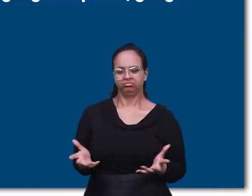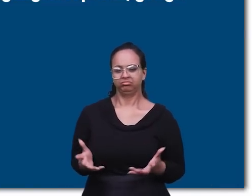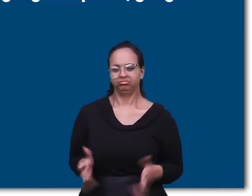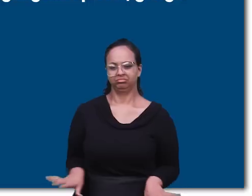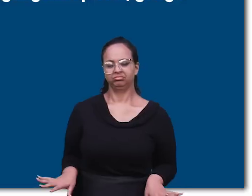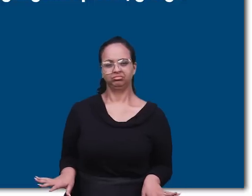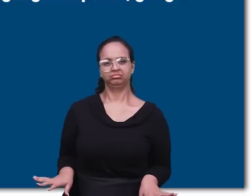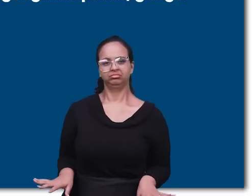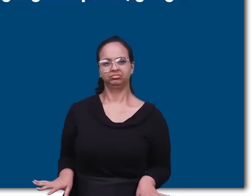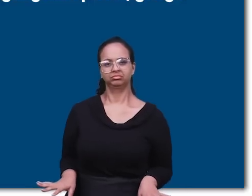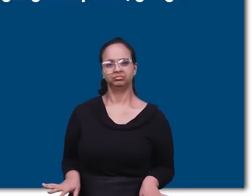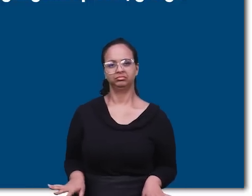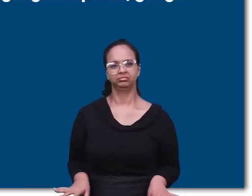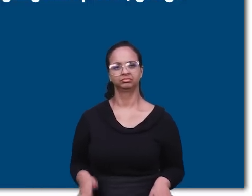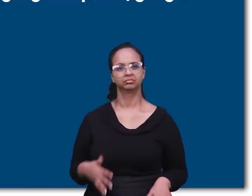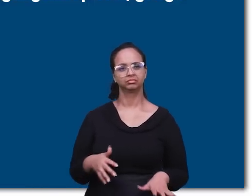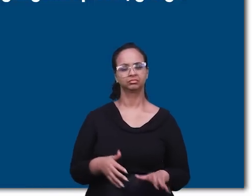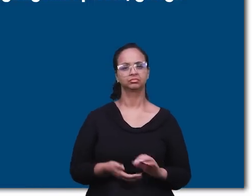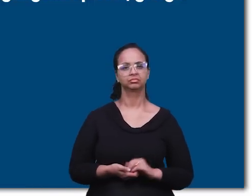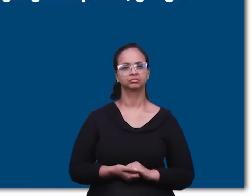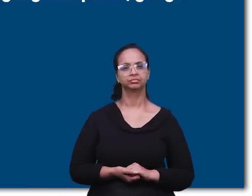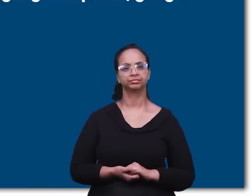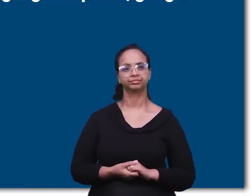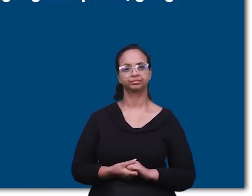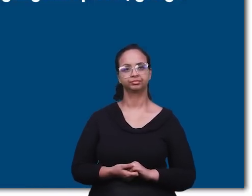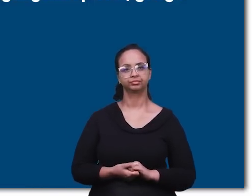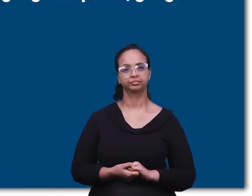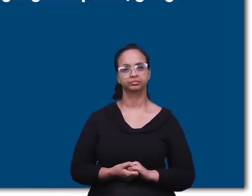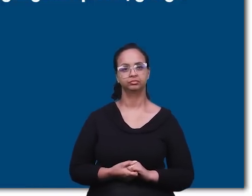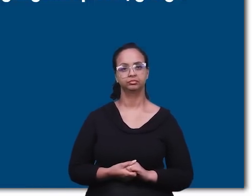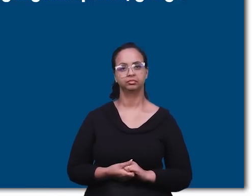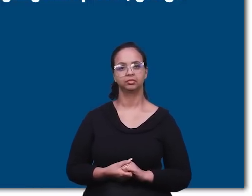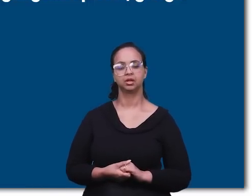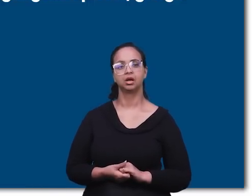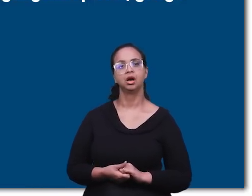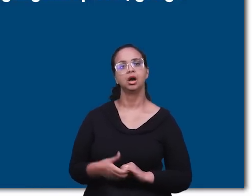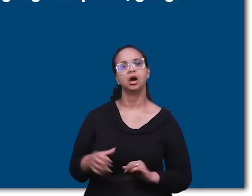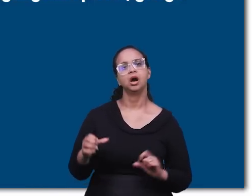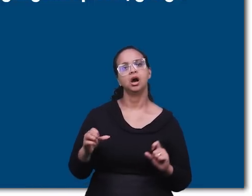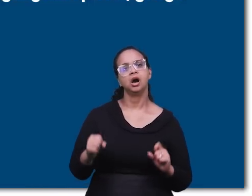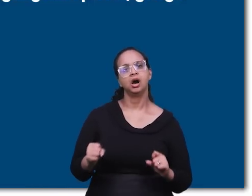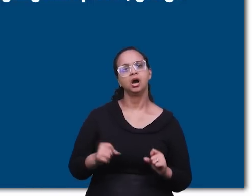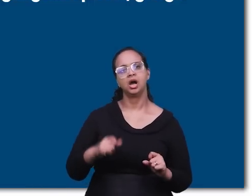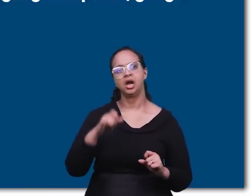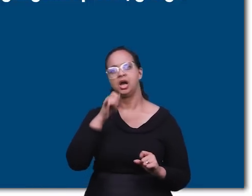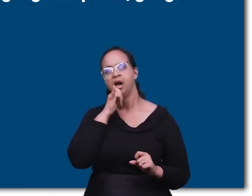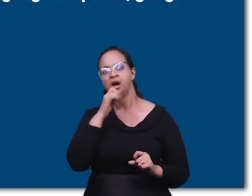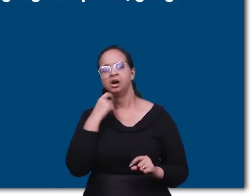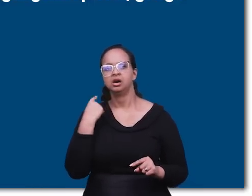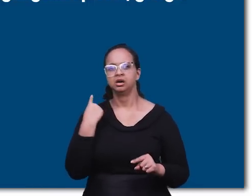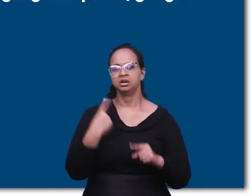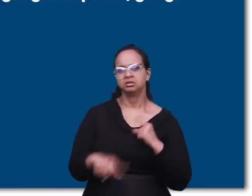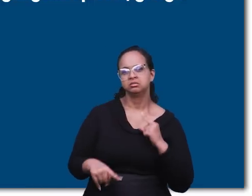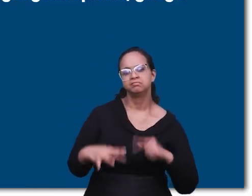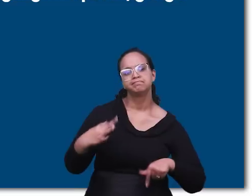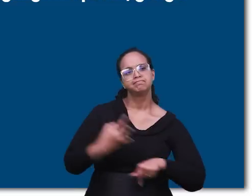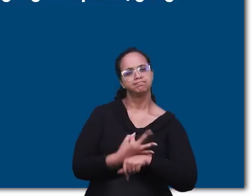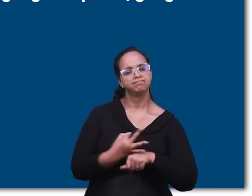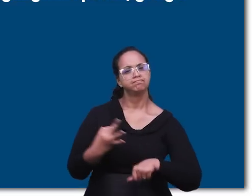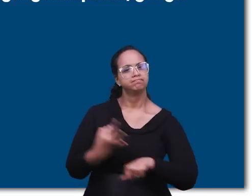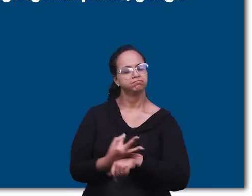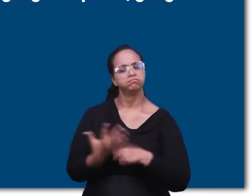a algo ou a alguém, a alguma situação. Ela pode ser de diferentes níveis, para discordar, para resistir,